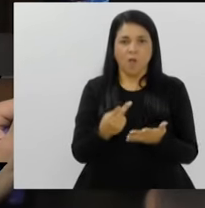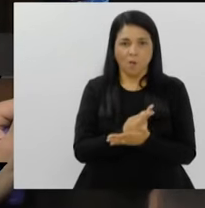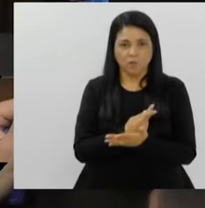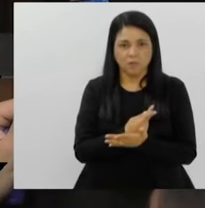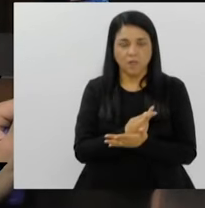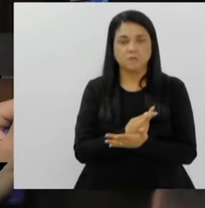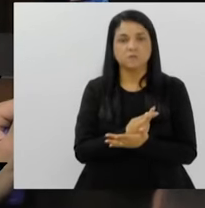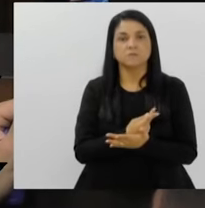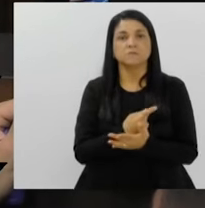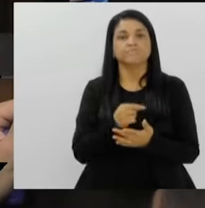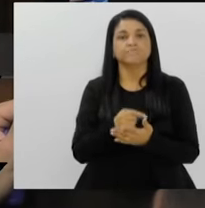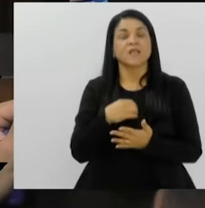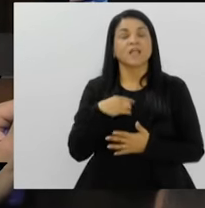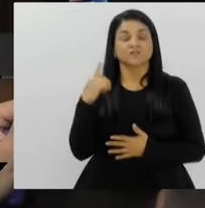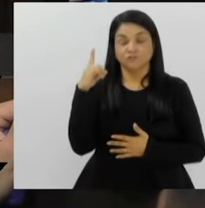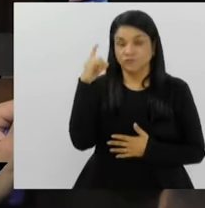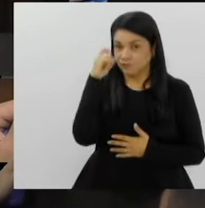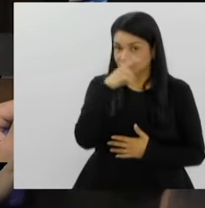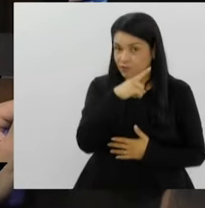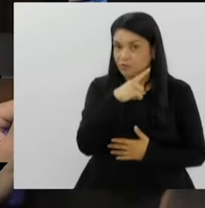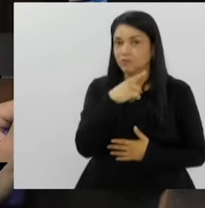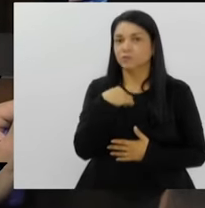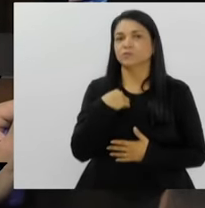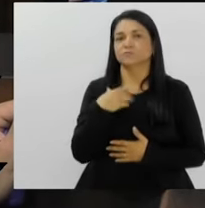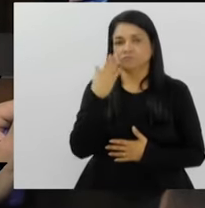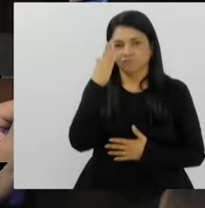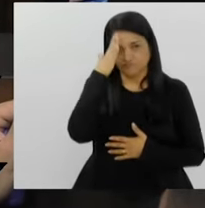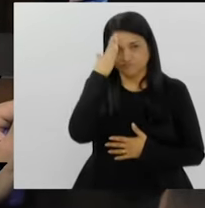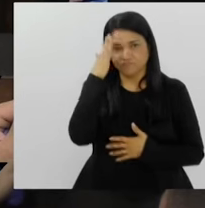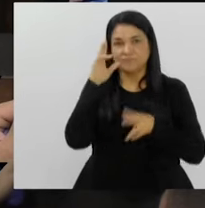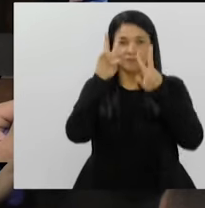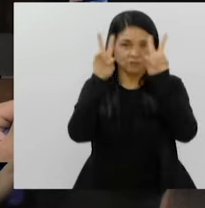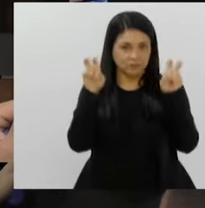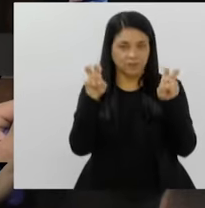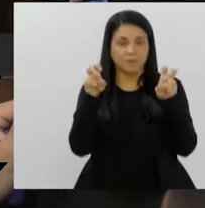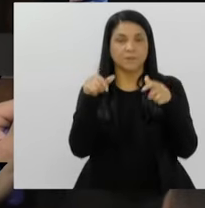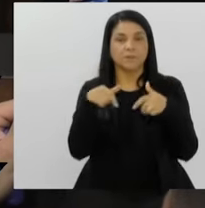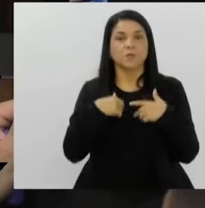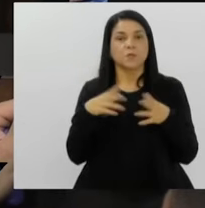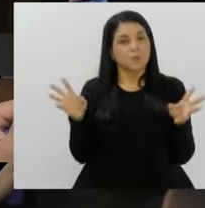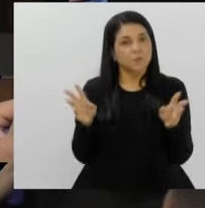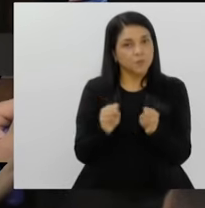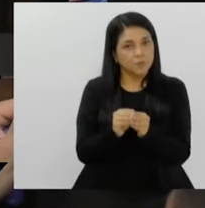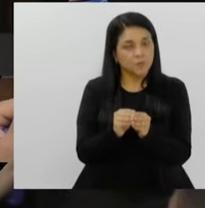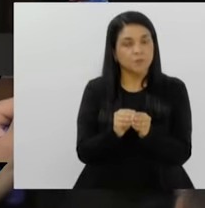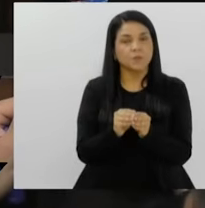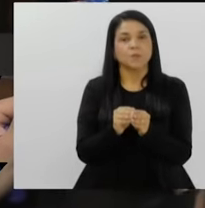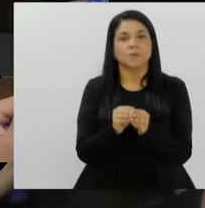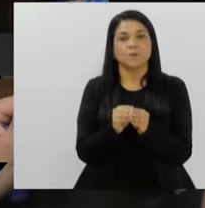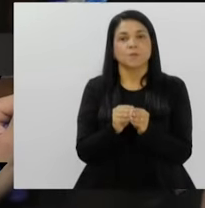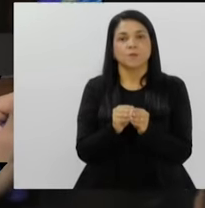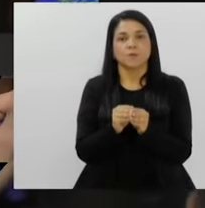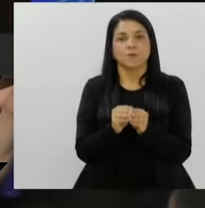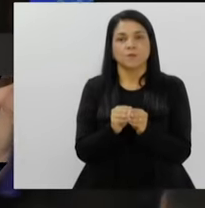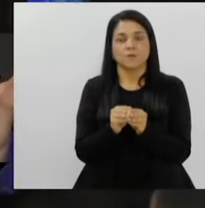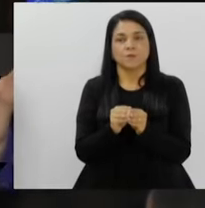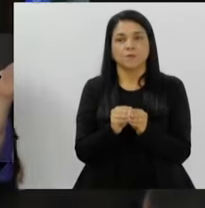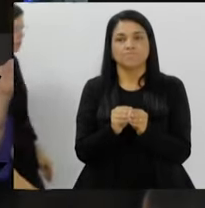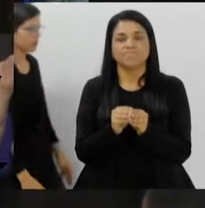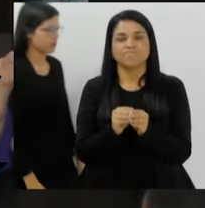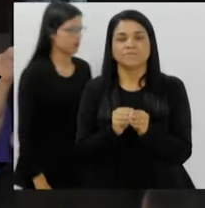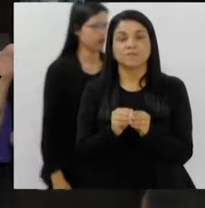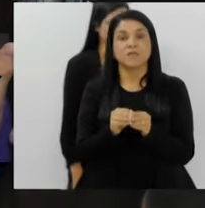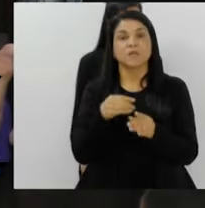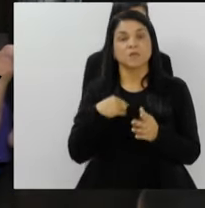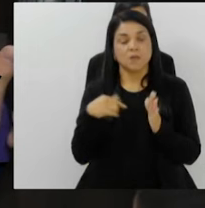que entendem, é muito complexo. Eu só queria terminar a fala de todos nós aqui, porque seria uma situação que eu